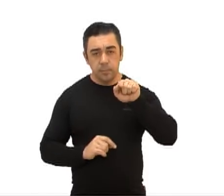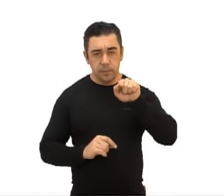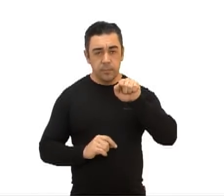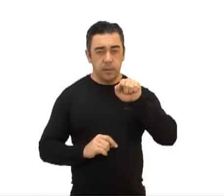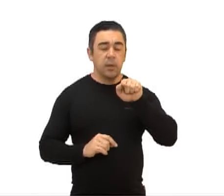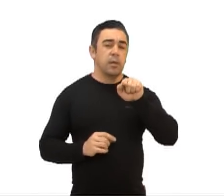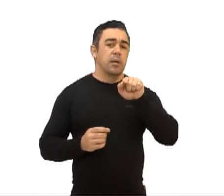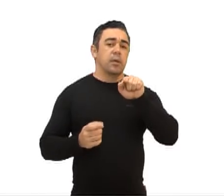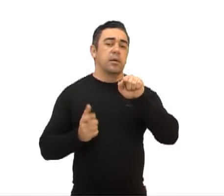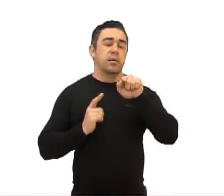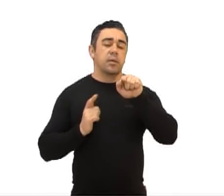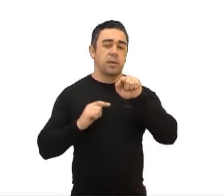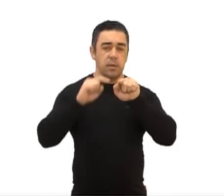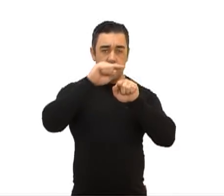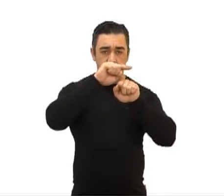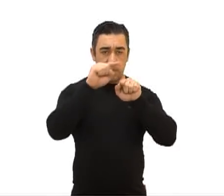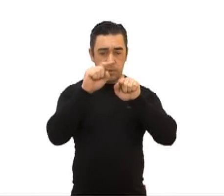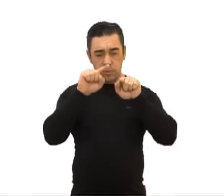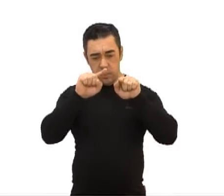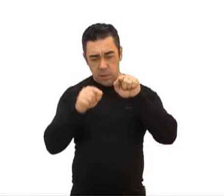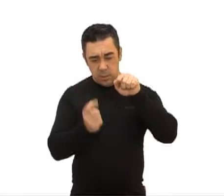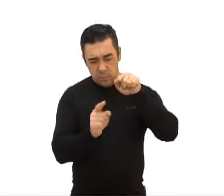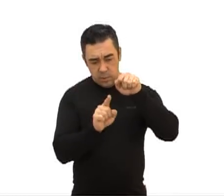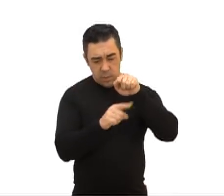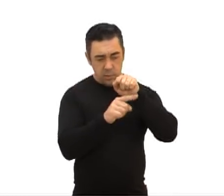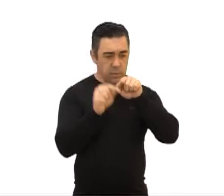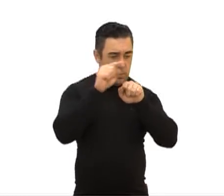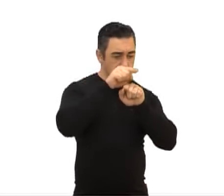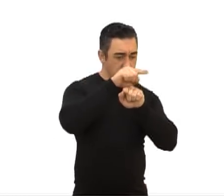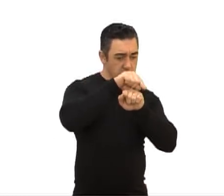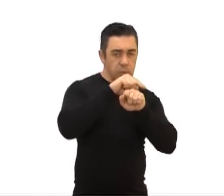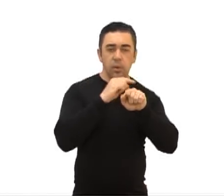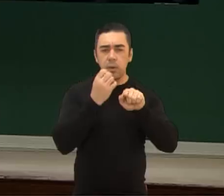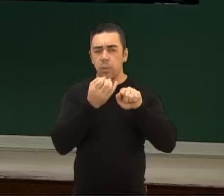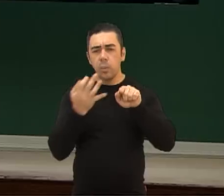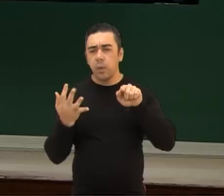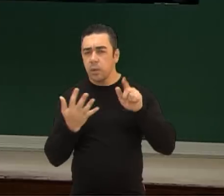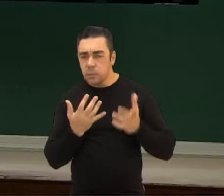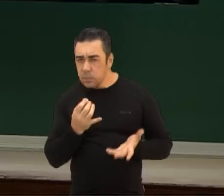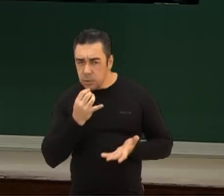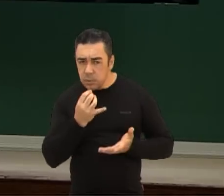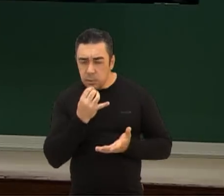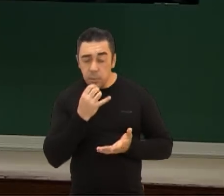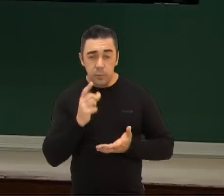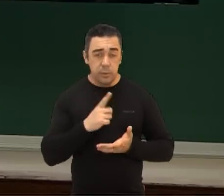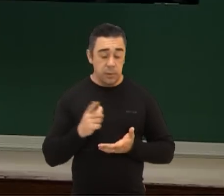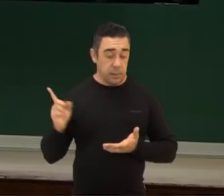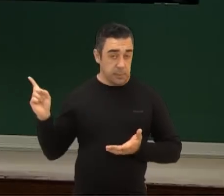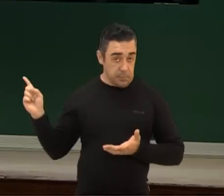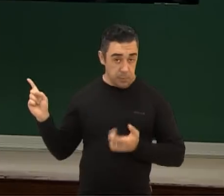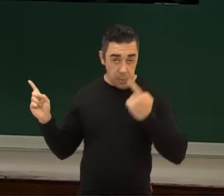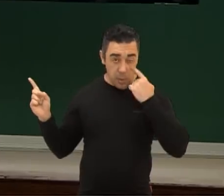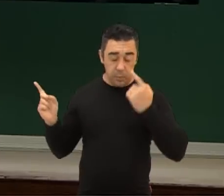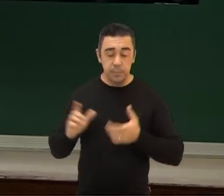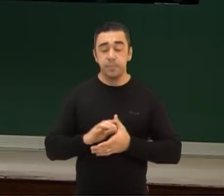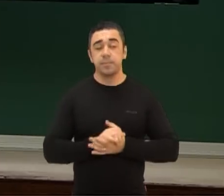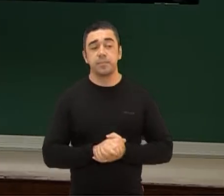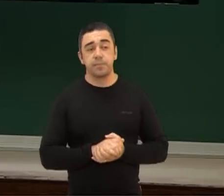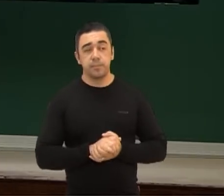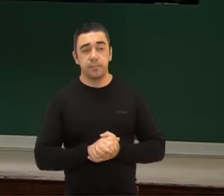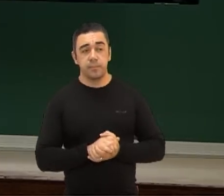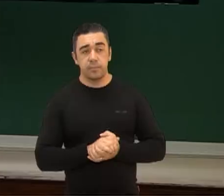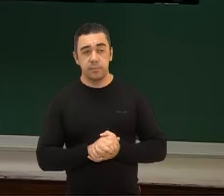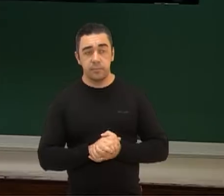concorrentes determinam ângulos adjacentes. Vamos ver quais são os ângulos adjacentes que nós temos aqui.